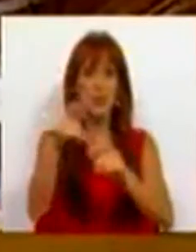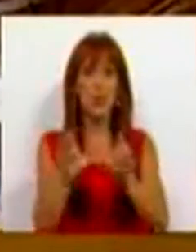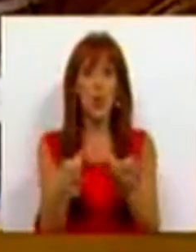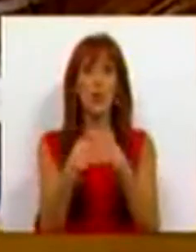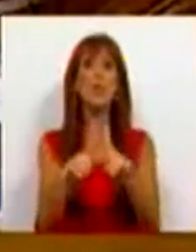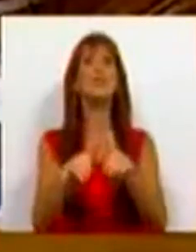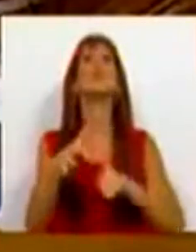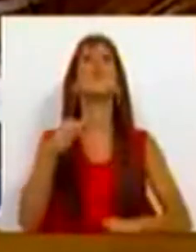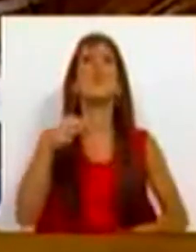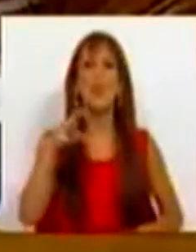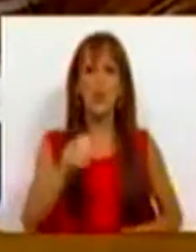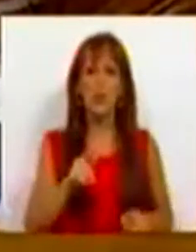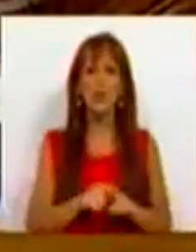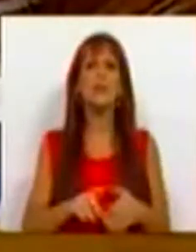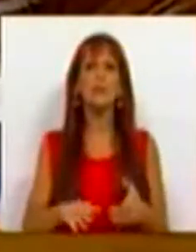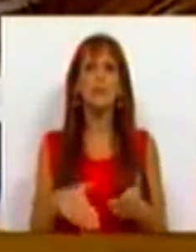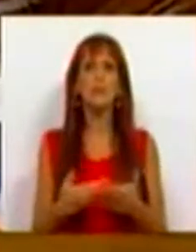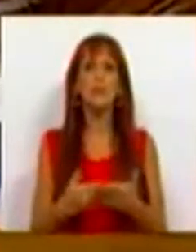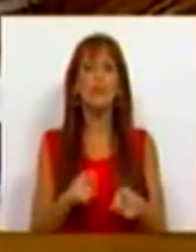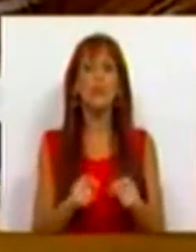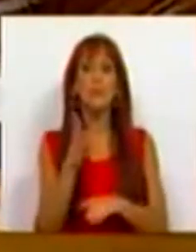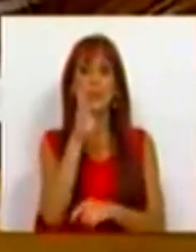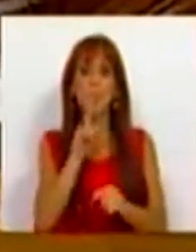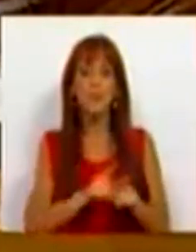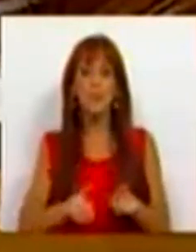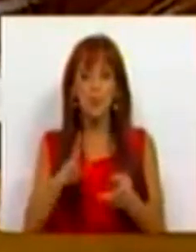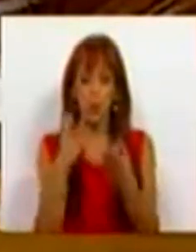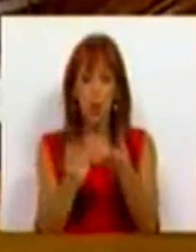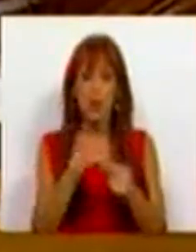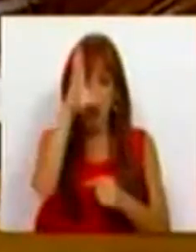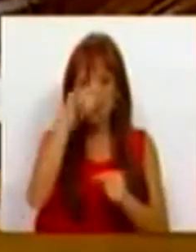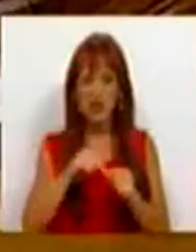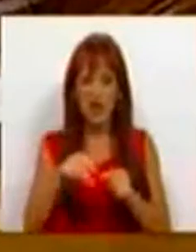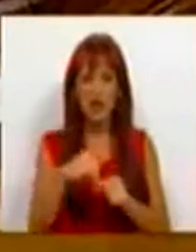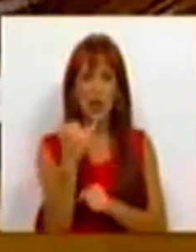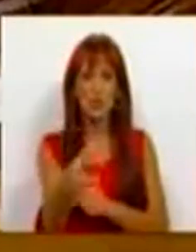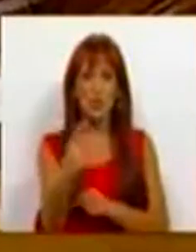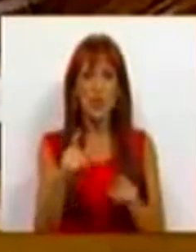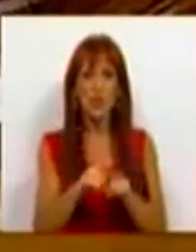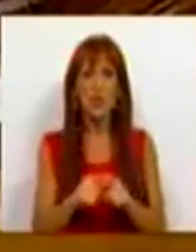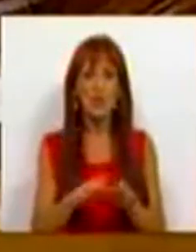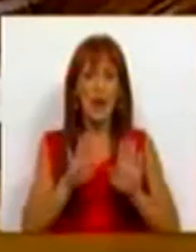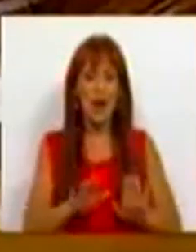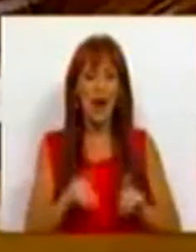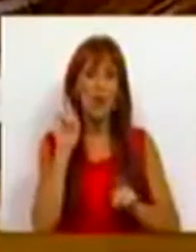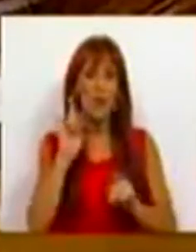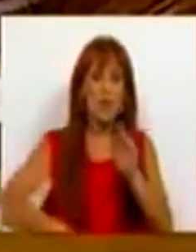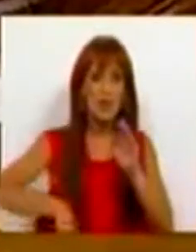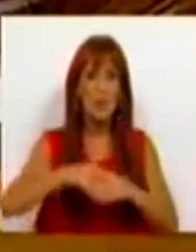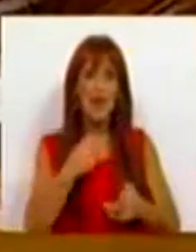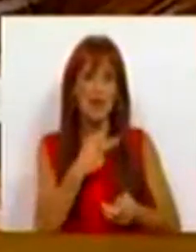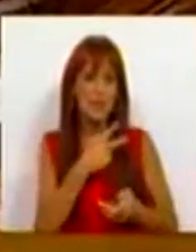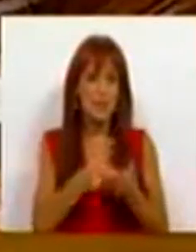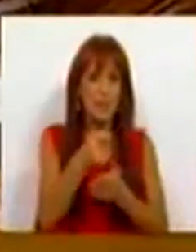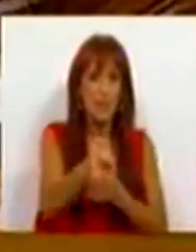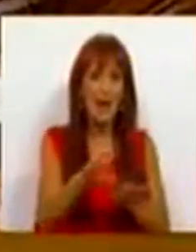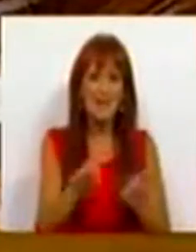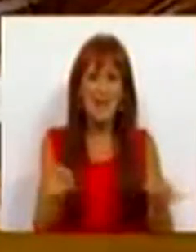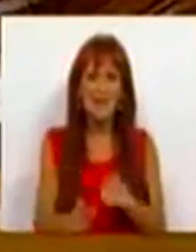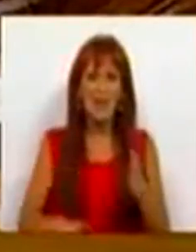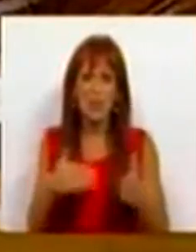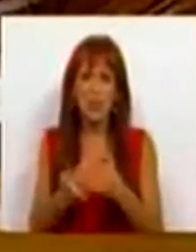Grupo Parlamentar do PS foi proponente, na discussão do Orçamento do Estado para 2016, do congelamento do valor máximo das propinas, assim como